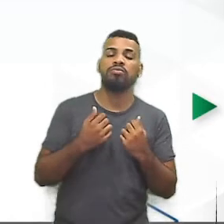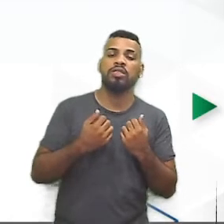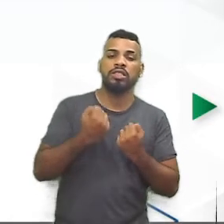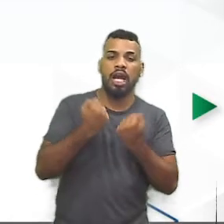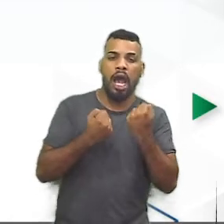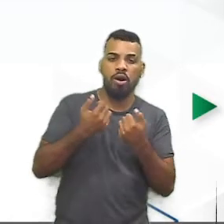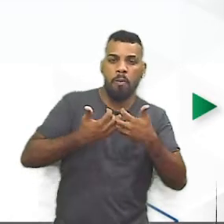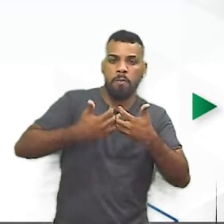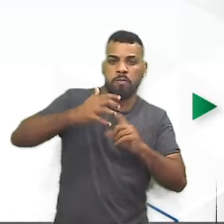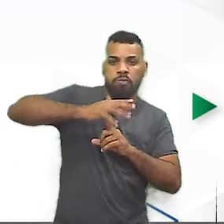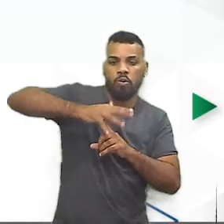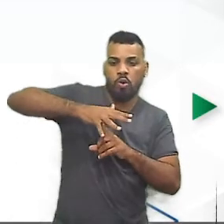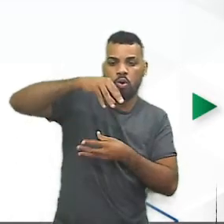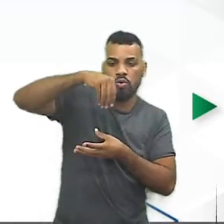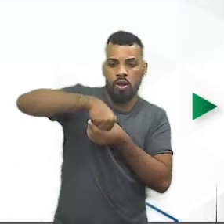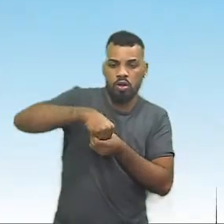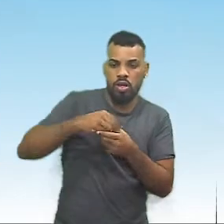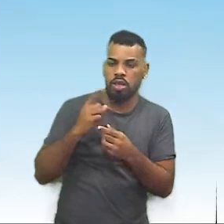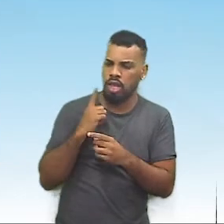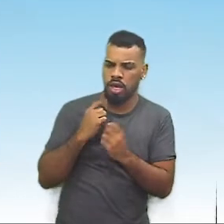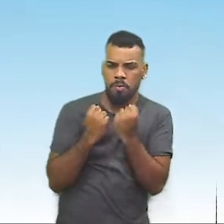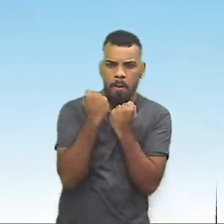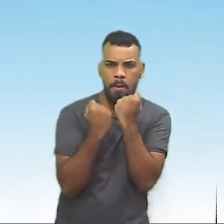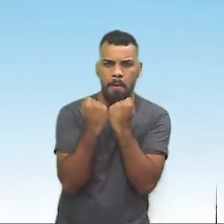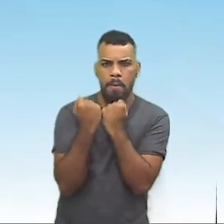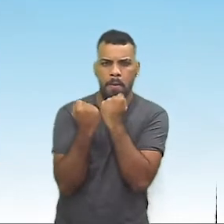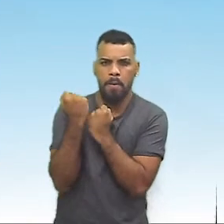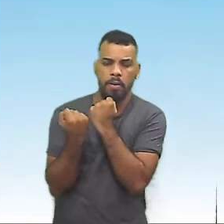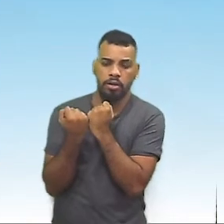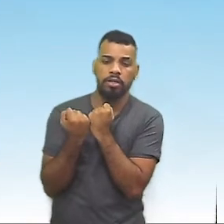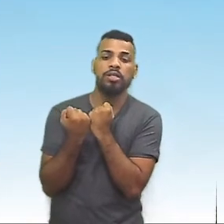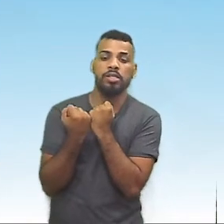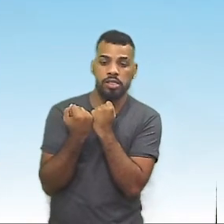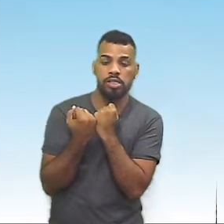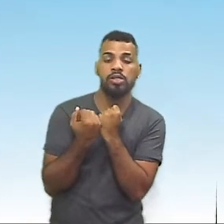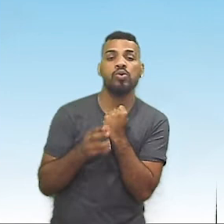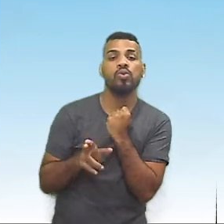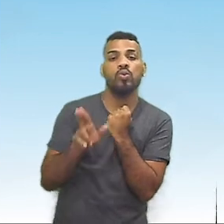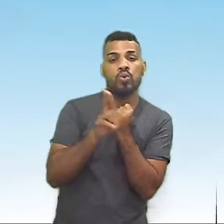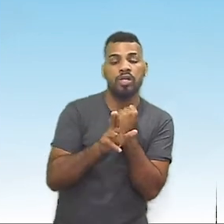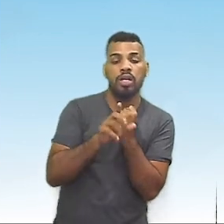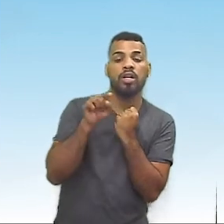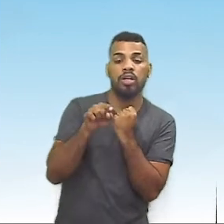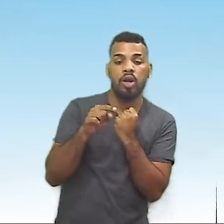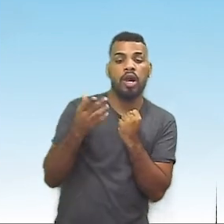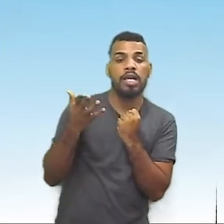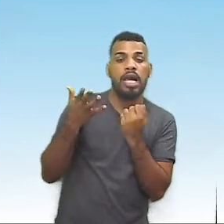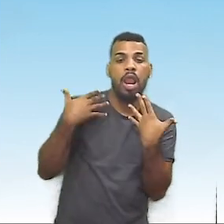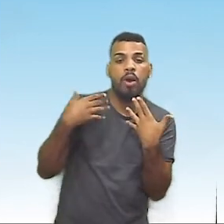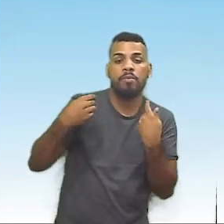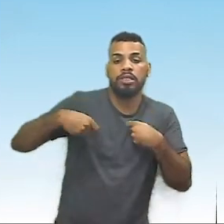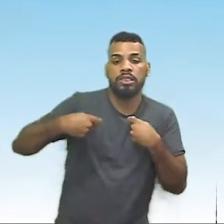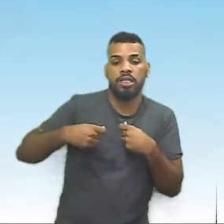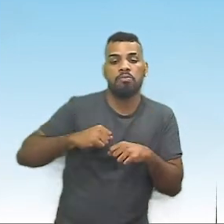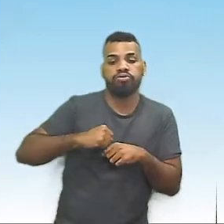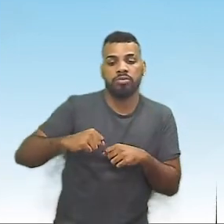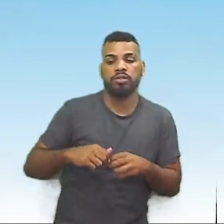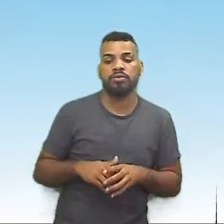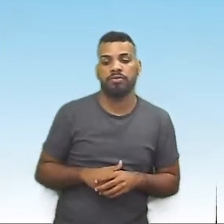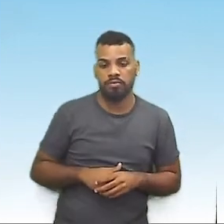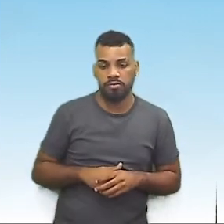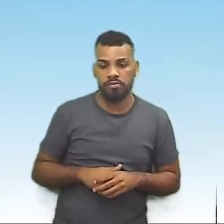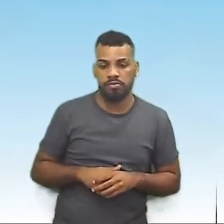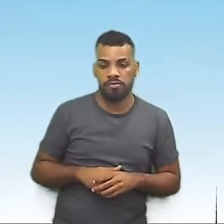essas máquinas, elas são térmicas e irão utilizar justamente a questão do calor. E por fim aí a